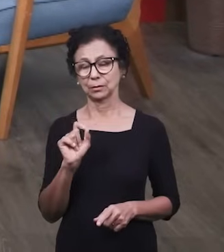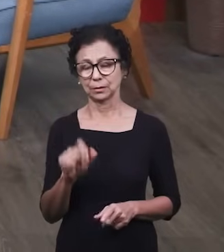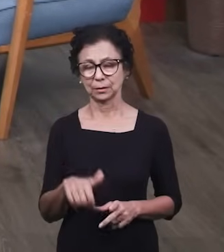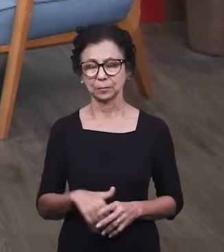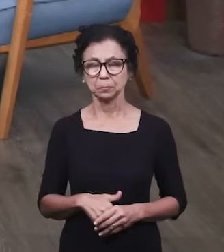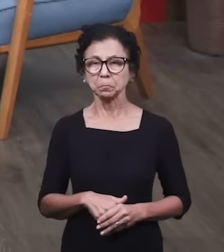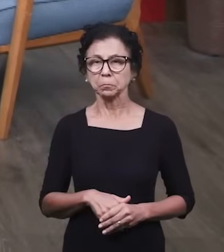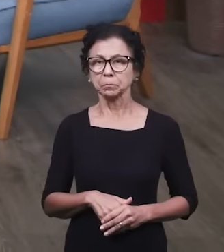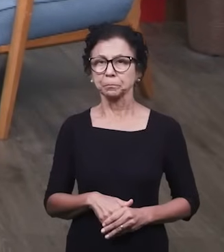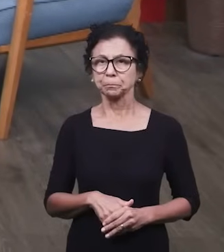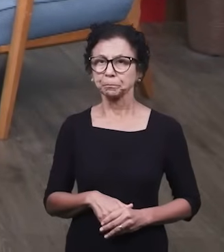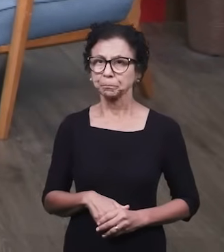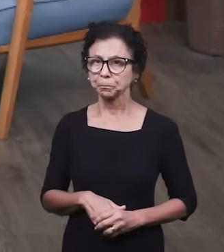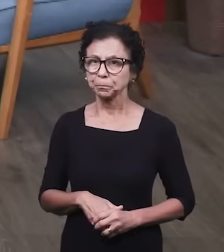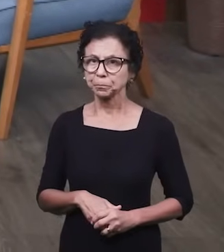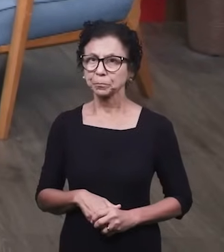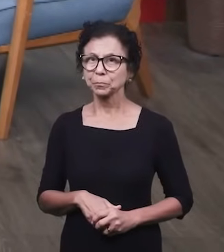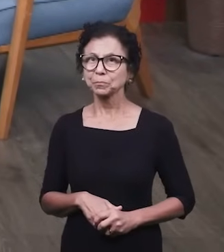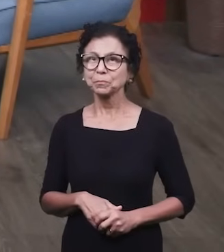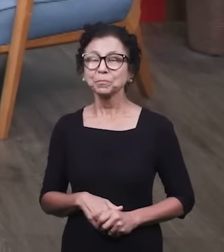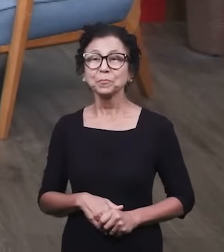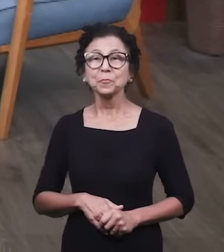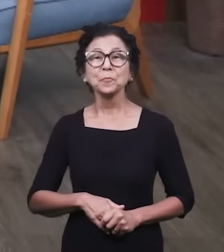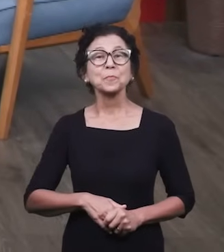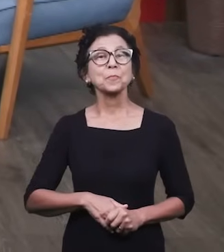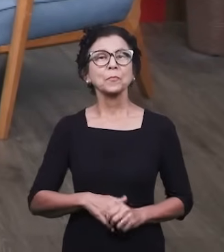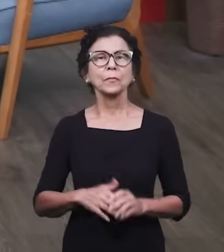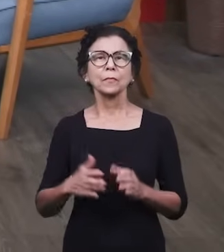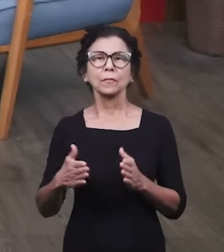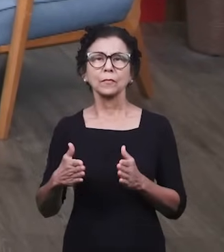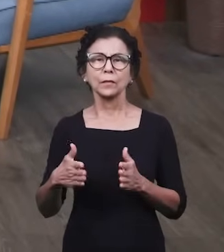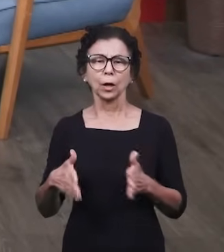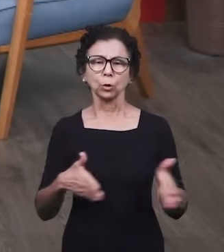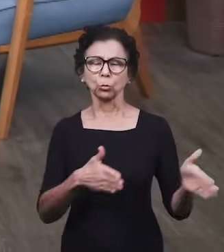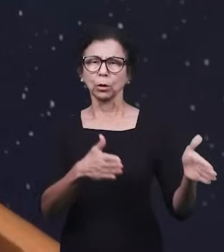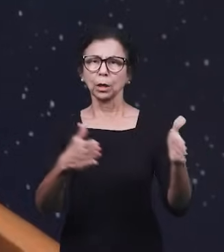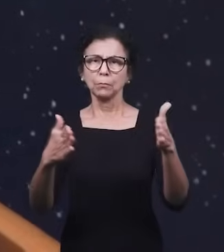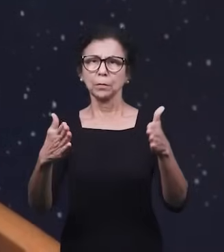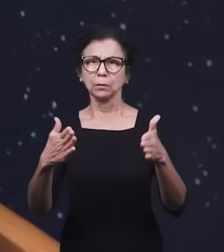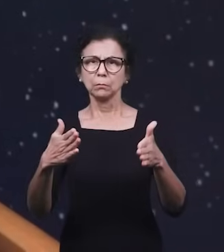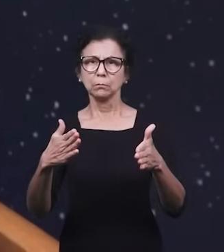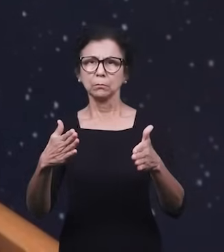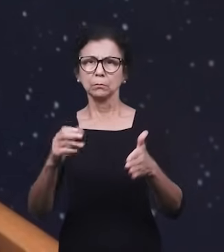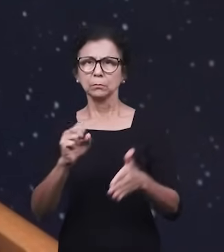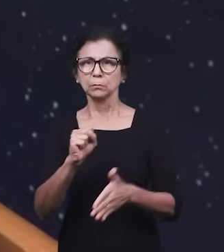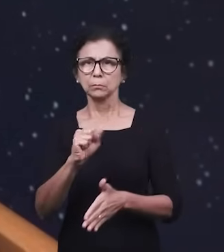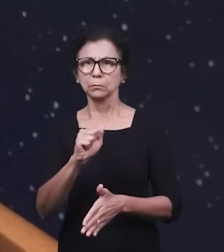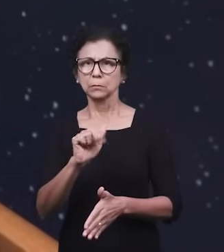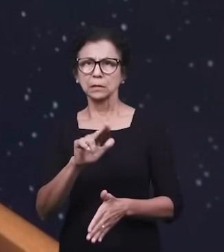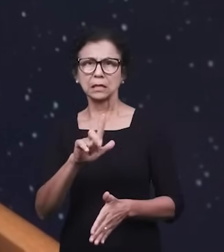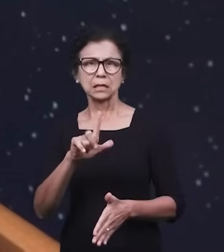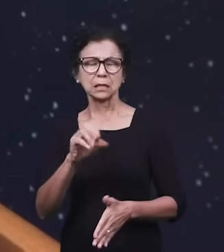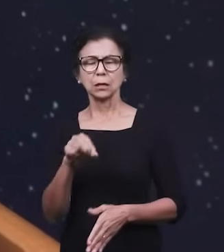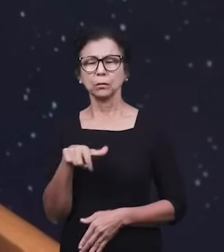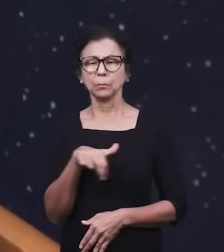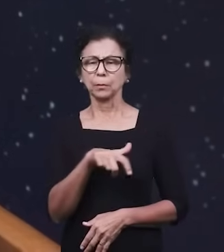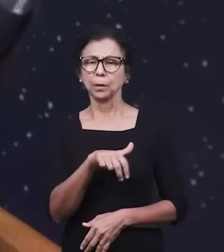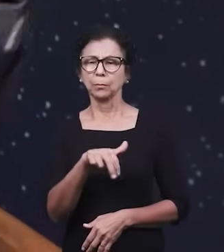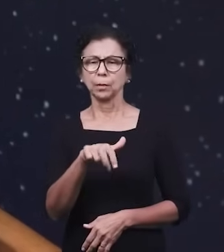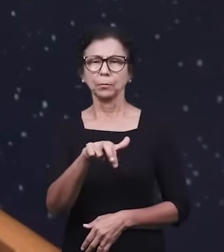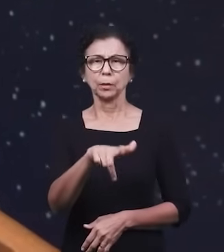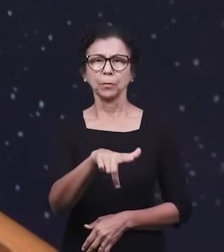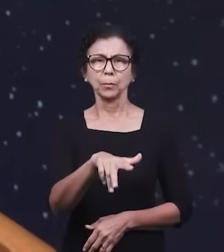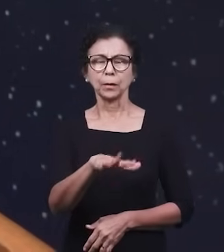Primeiramente, Paulo foi achado pelo Senhor. Ele foi escolhido. Ele não